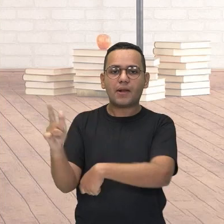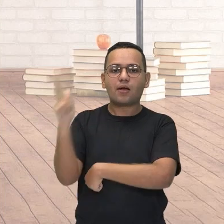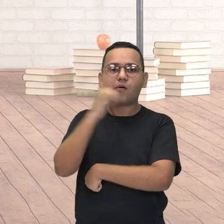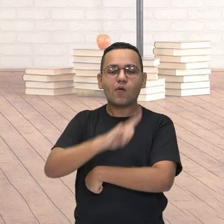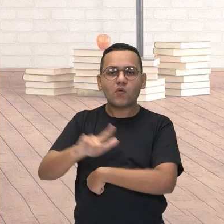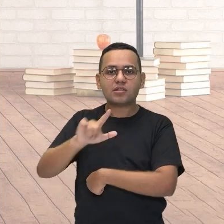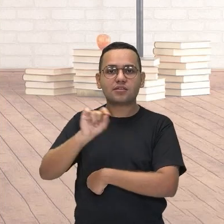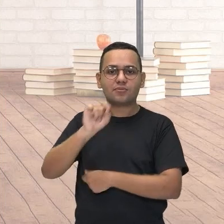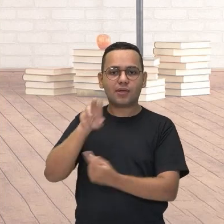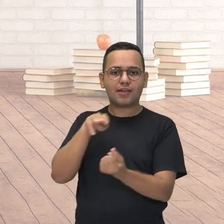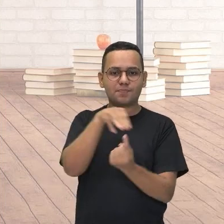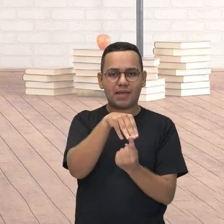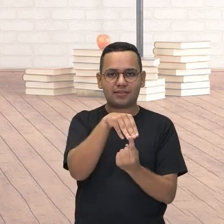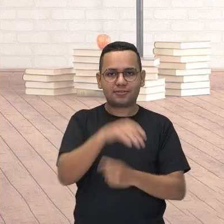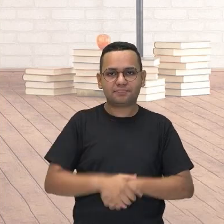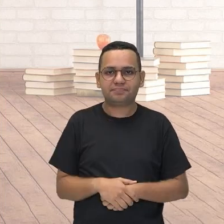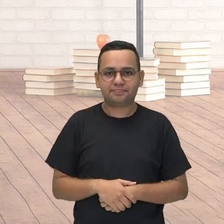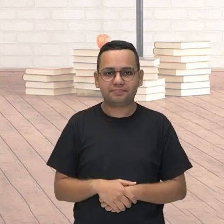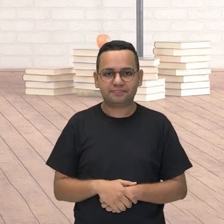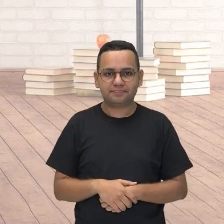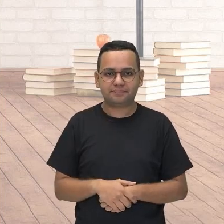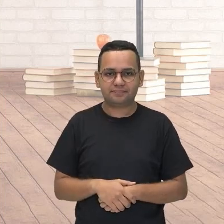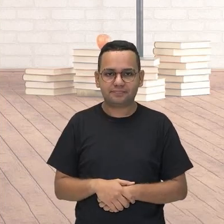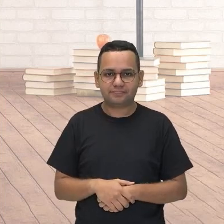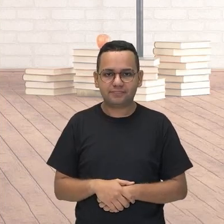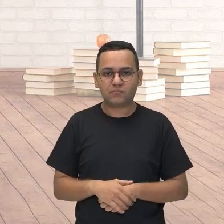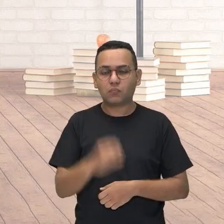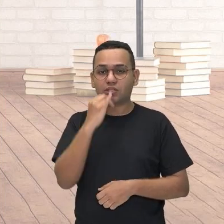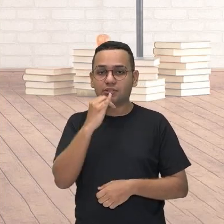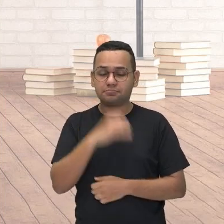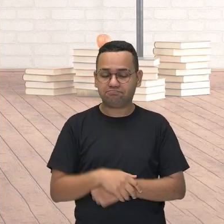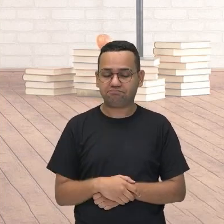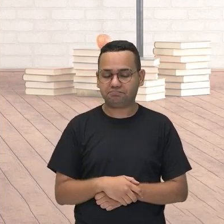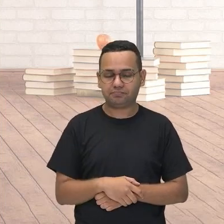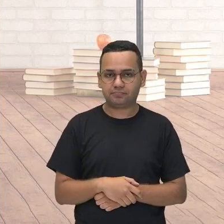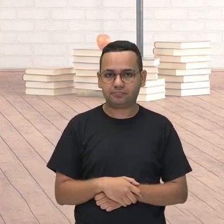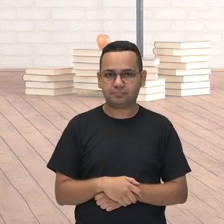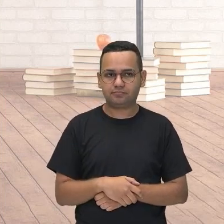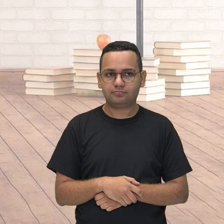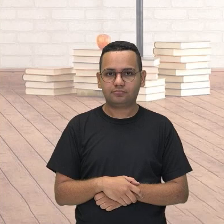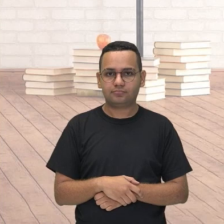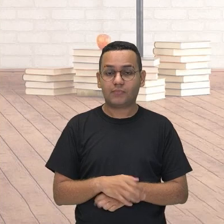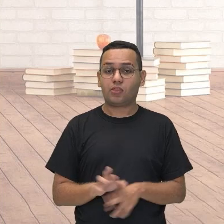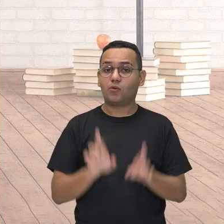as minhas metas. Minha meta é guardar tantos